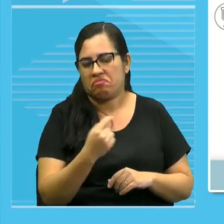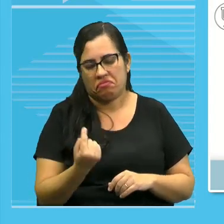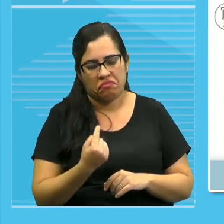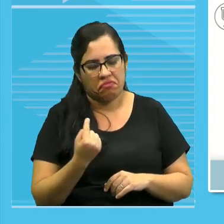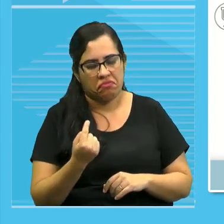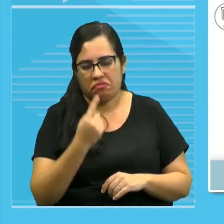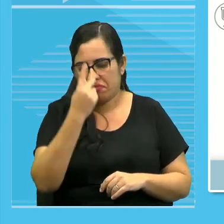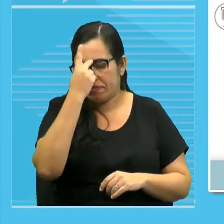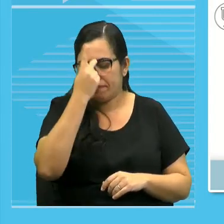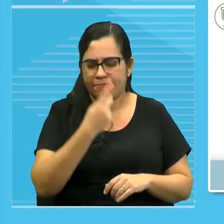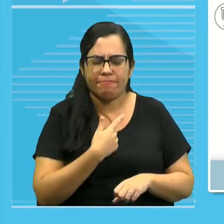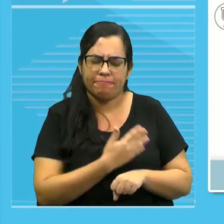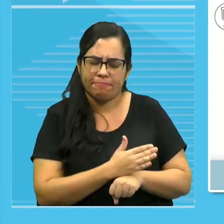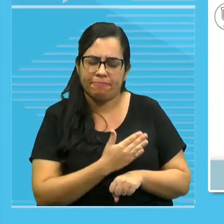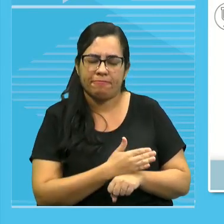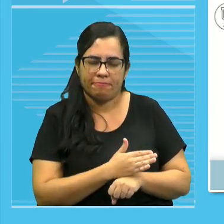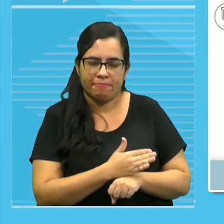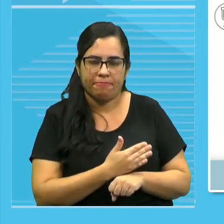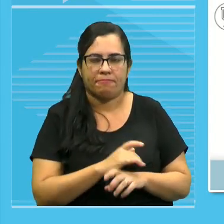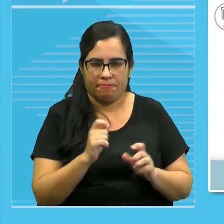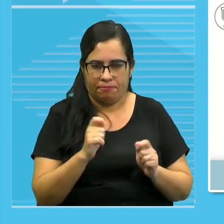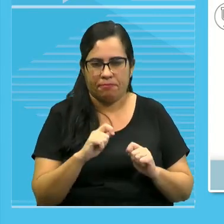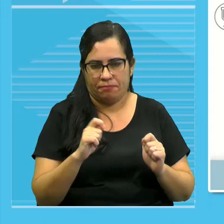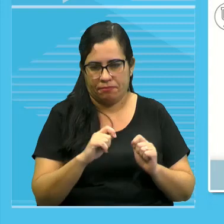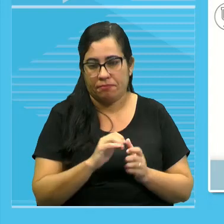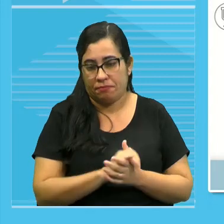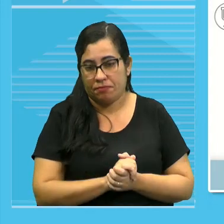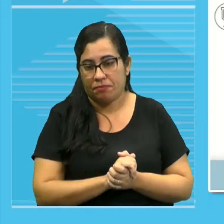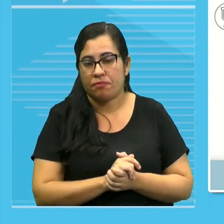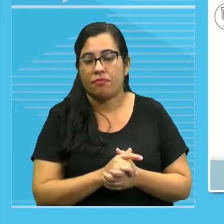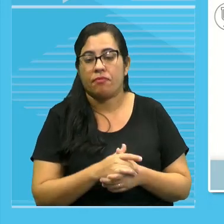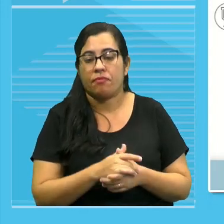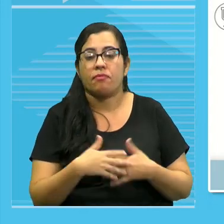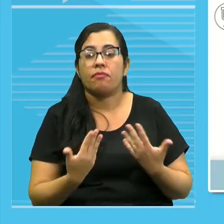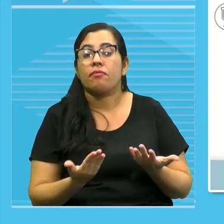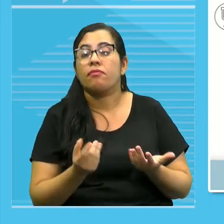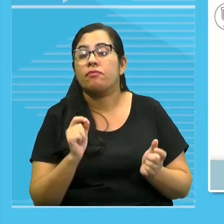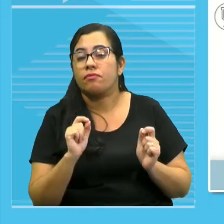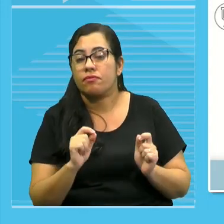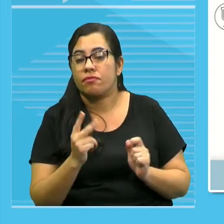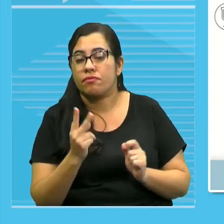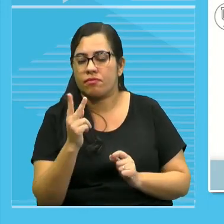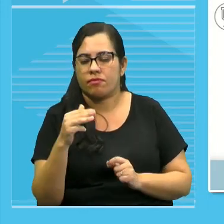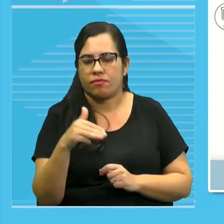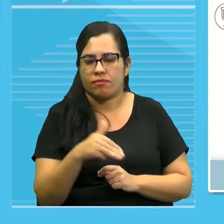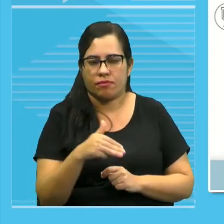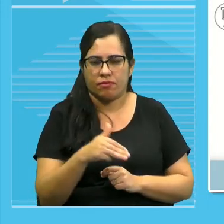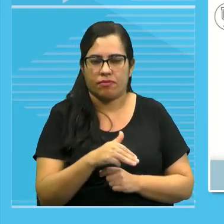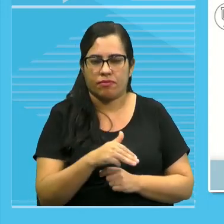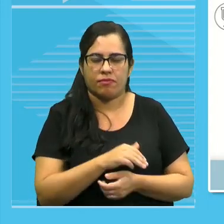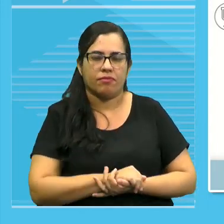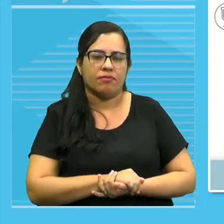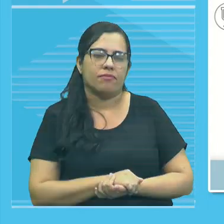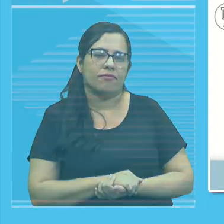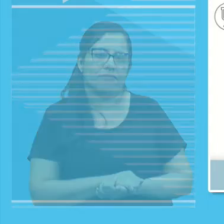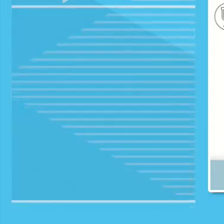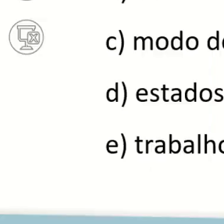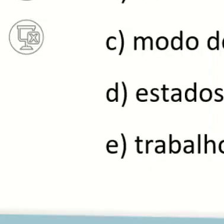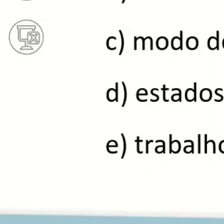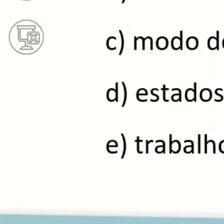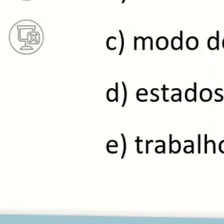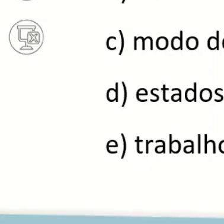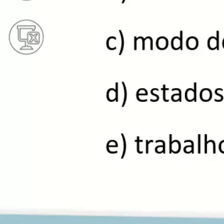assim sem a minha interferência então Jorge tela cheia 2 minutos por favor